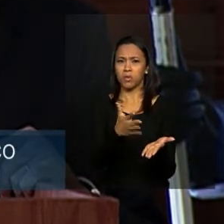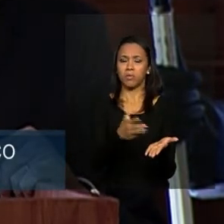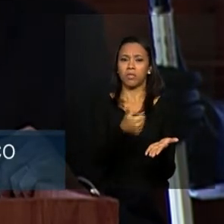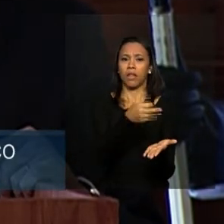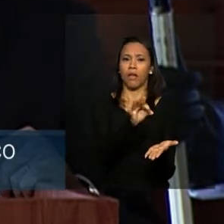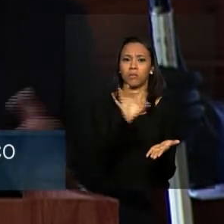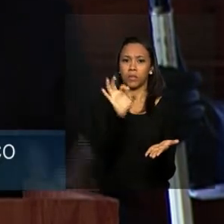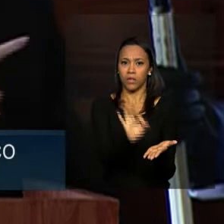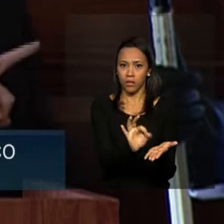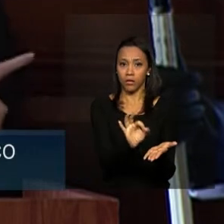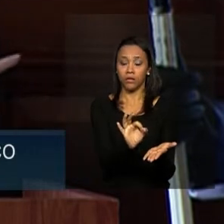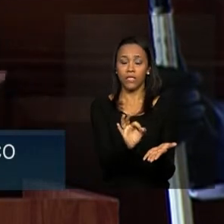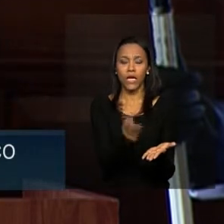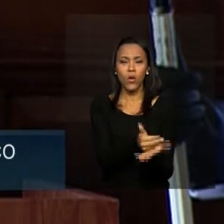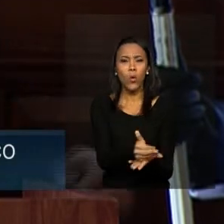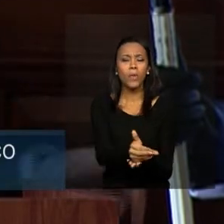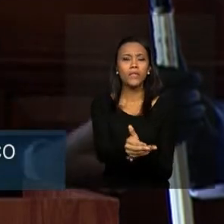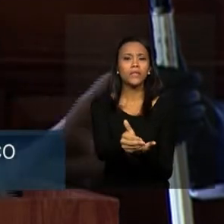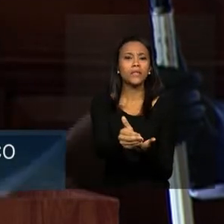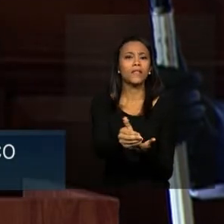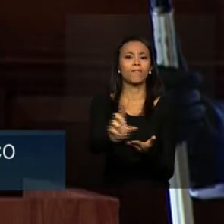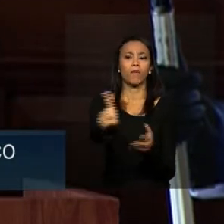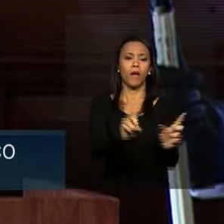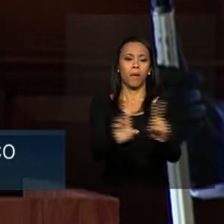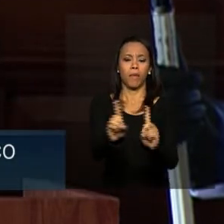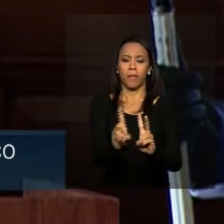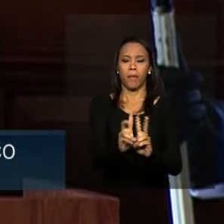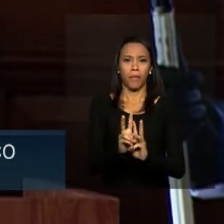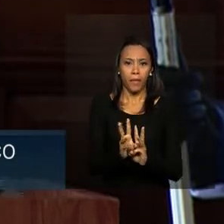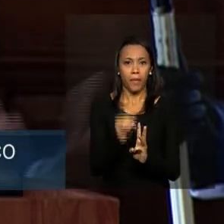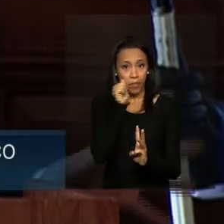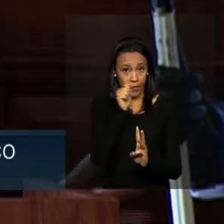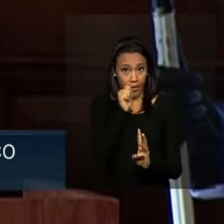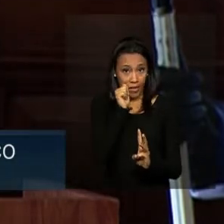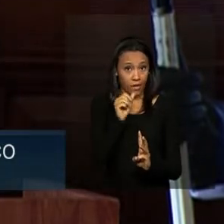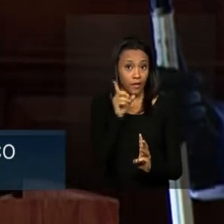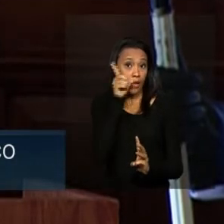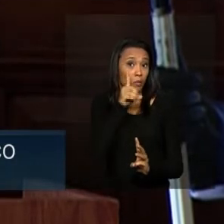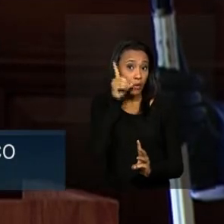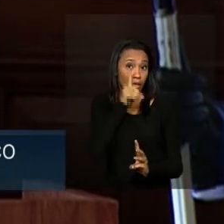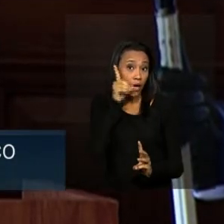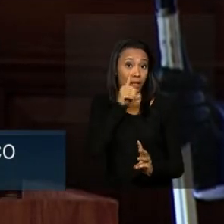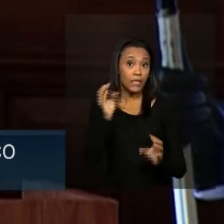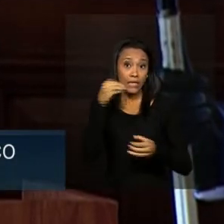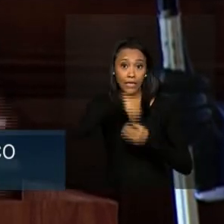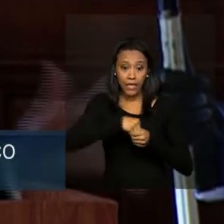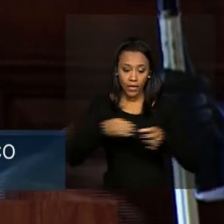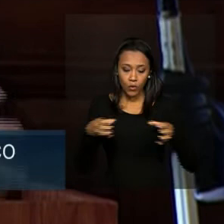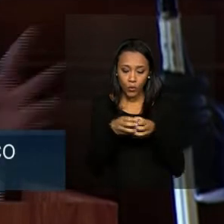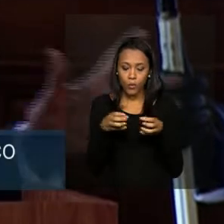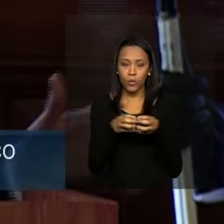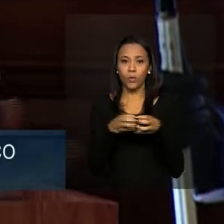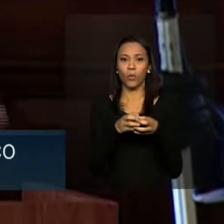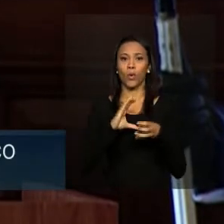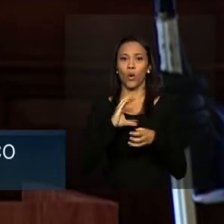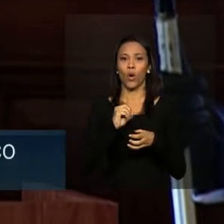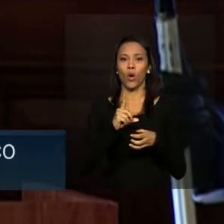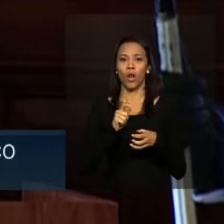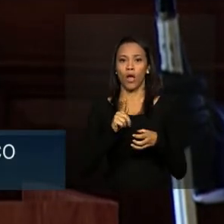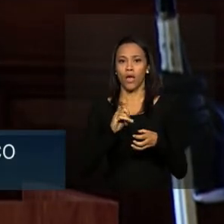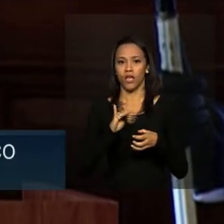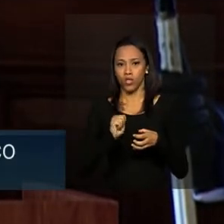12%. Não é? E comecei a colocar a mulher, deputada, no chamado Colégio de Líderes, para influenciar